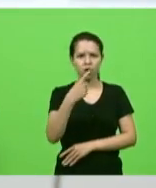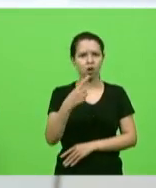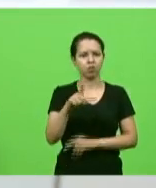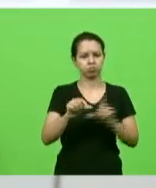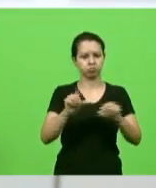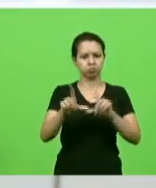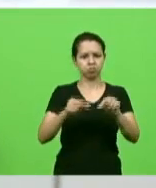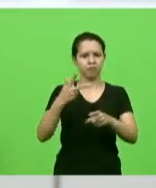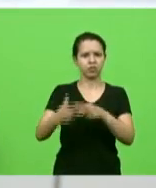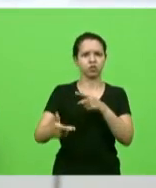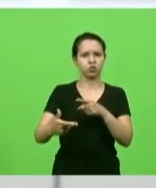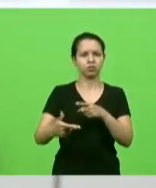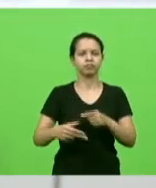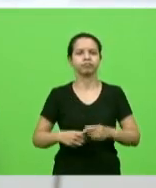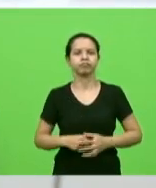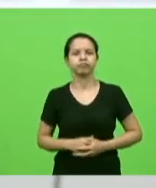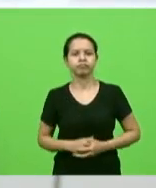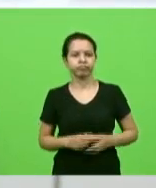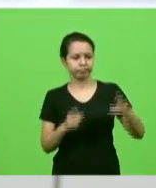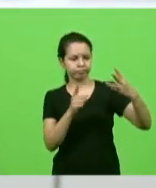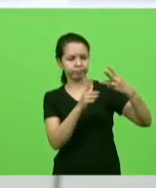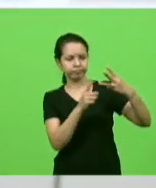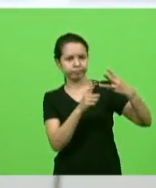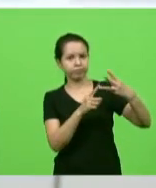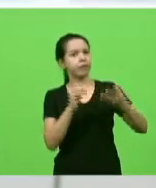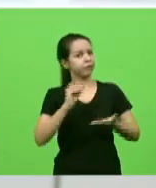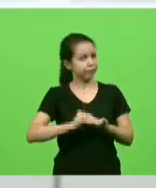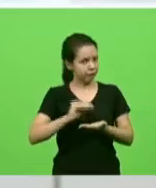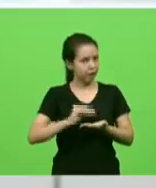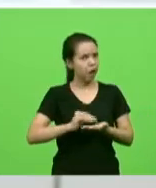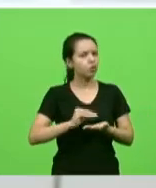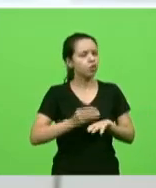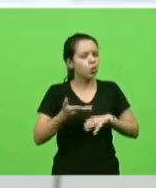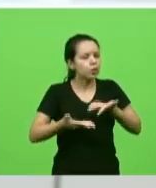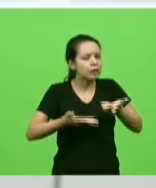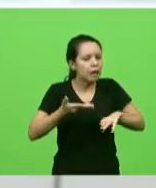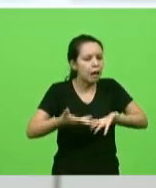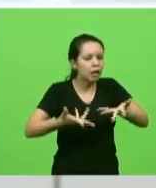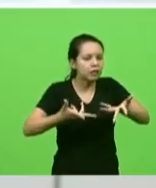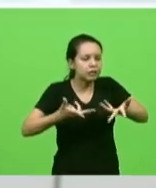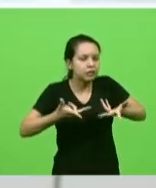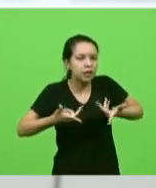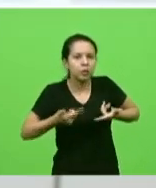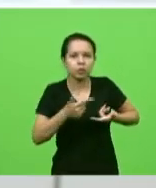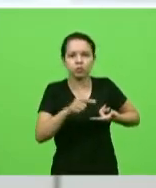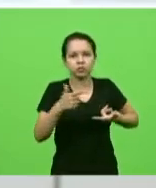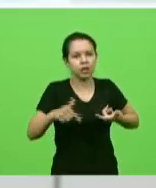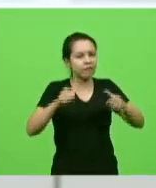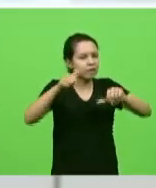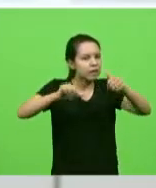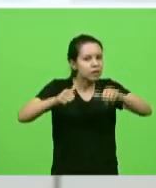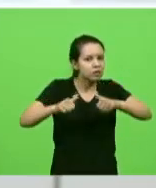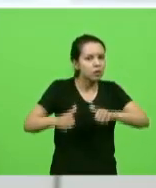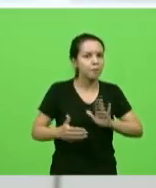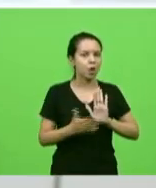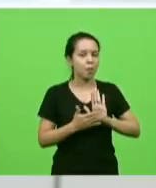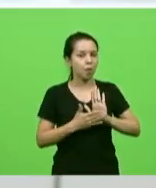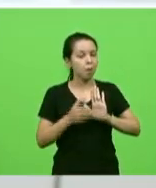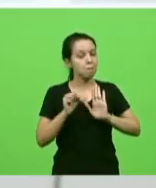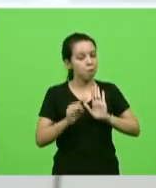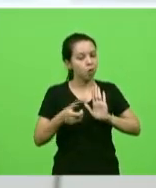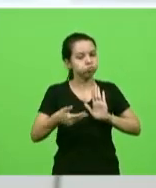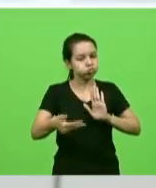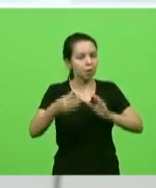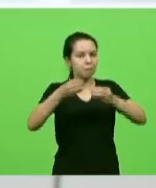seleção da vencedora três falta de zelo na avaliação das propostas que resultariam em prejuízo da ordem de